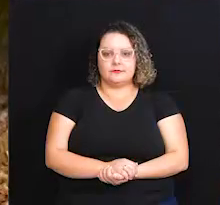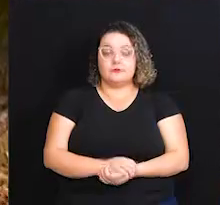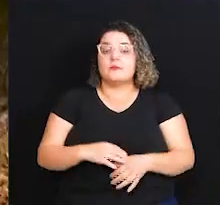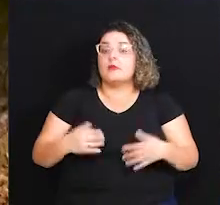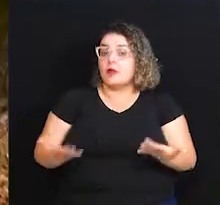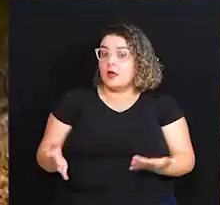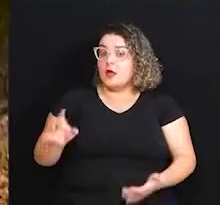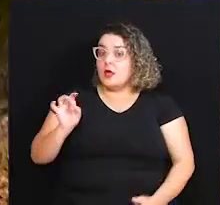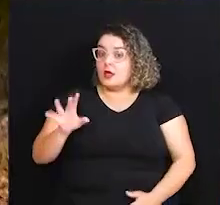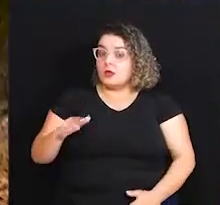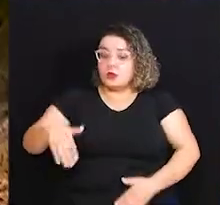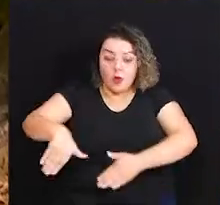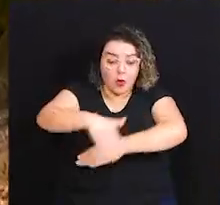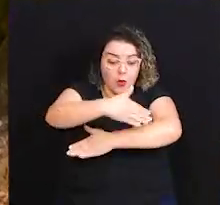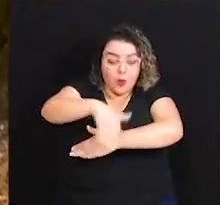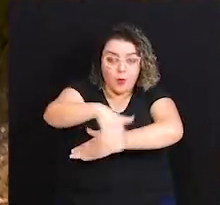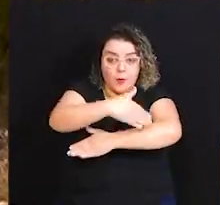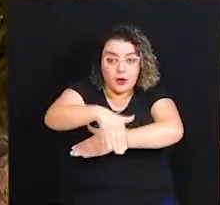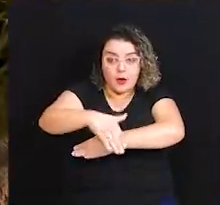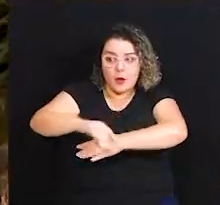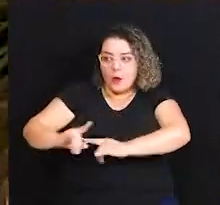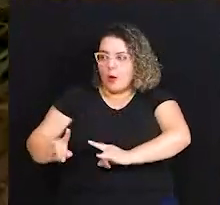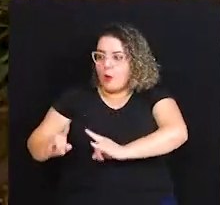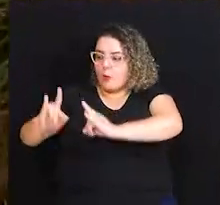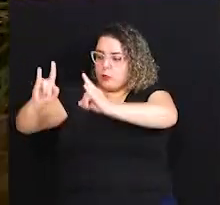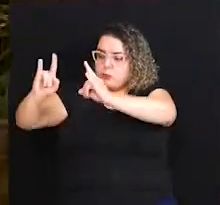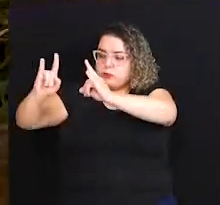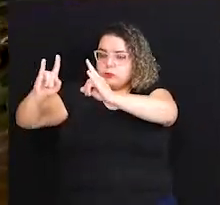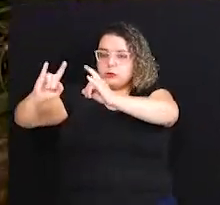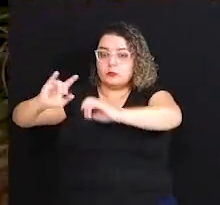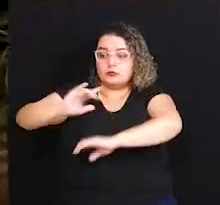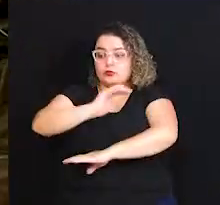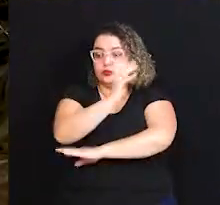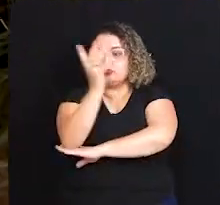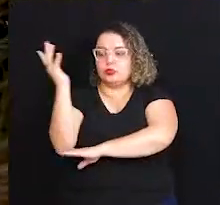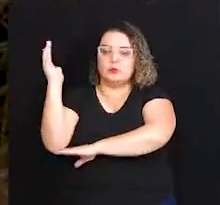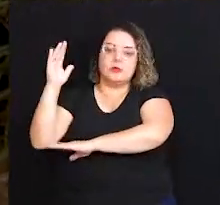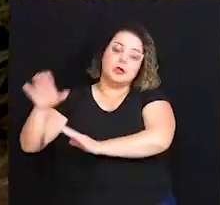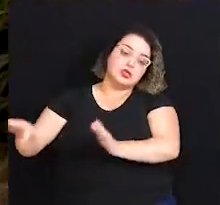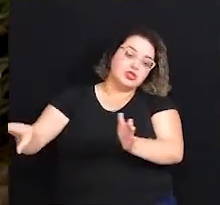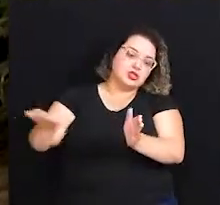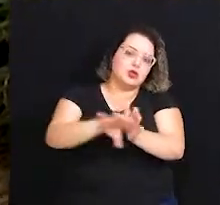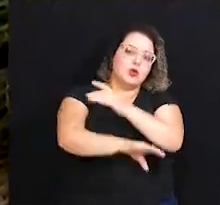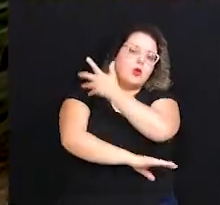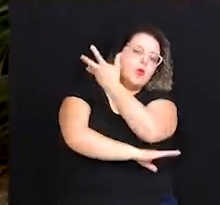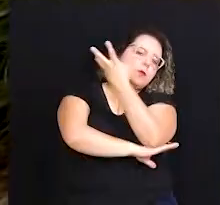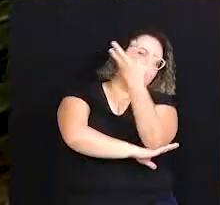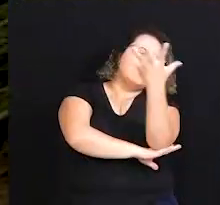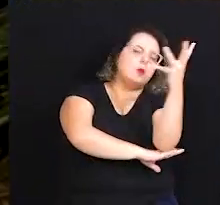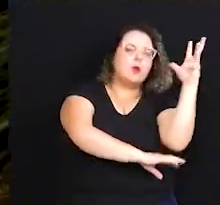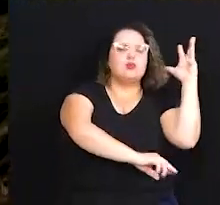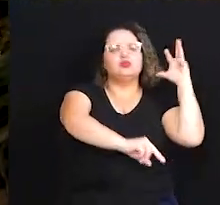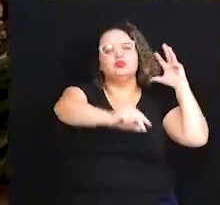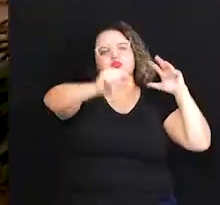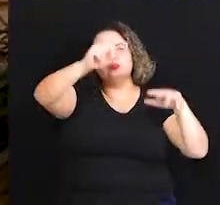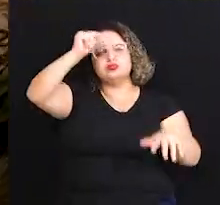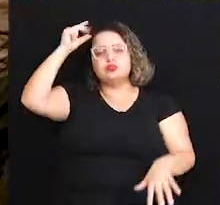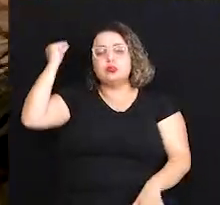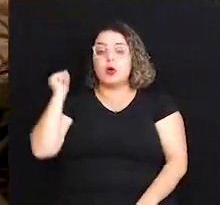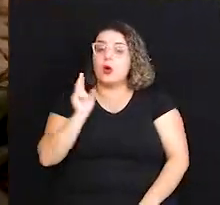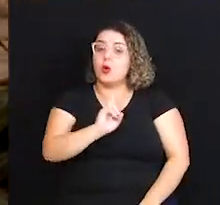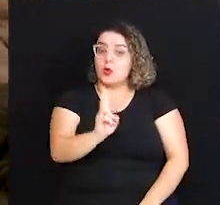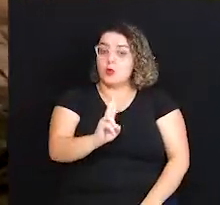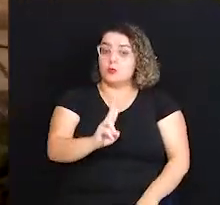É só atravessar uma rua entre prédios e árvores para chegar ao bosque mais antigo da cidade e que ganha nome